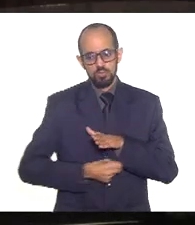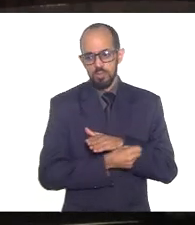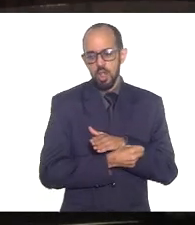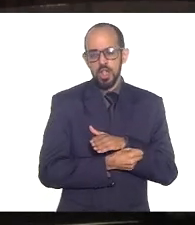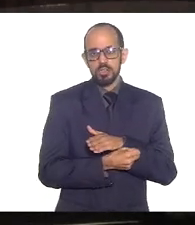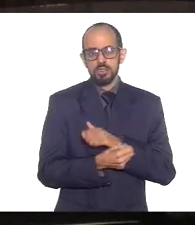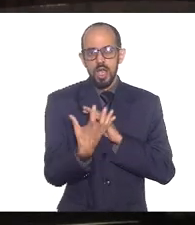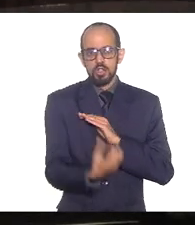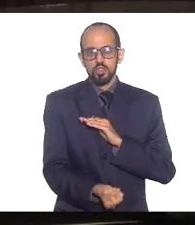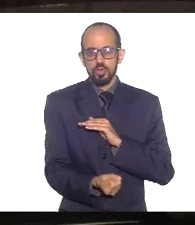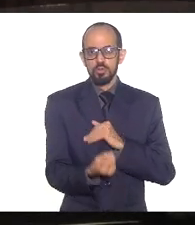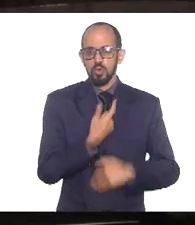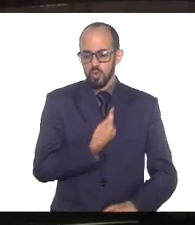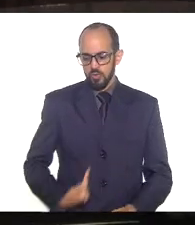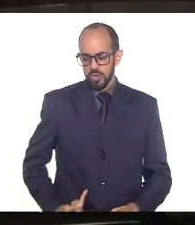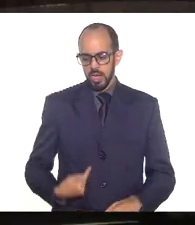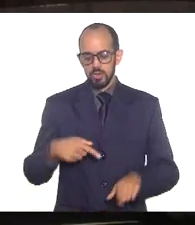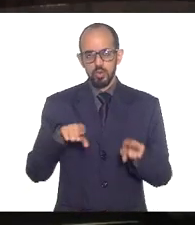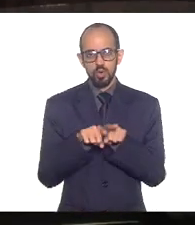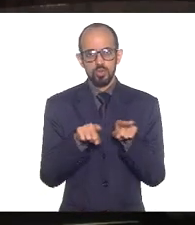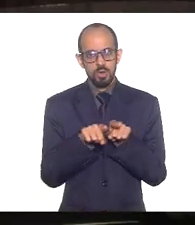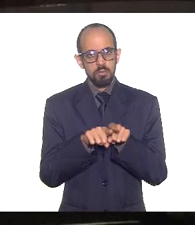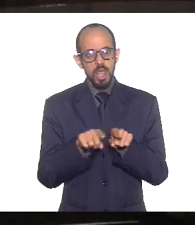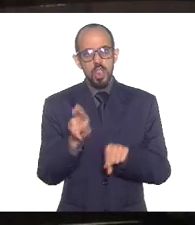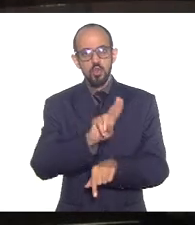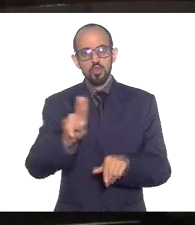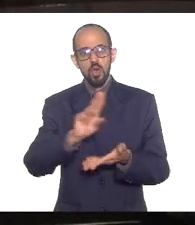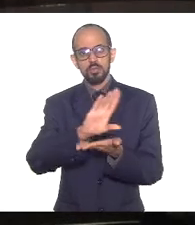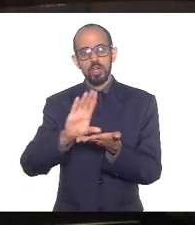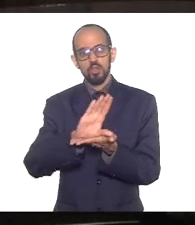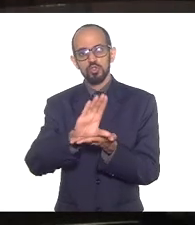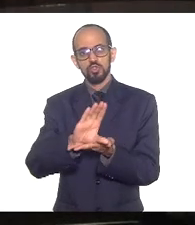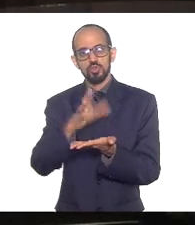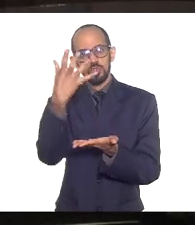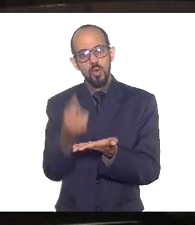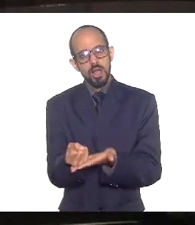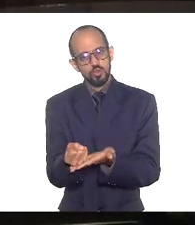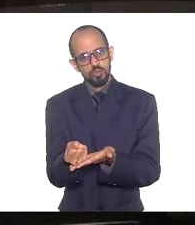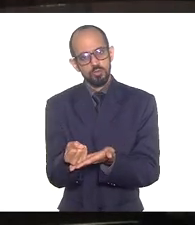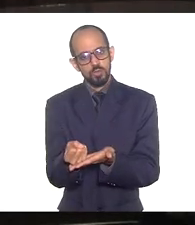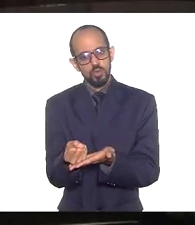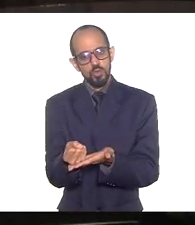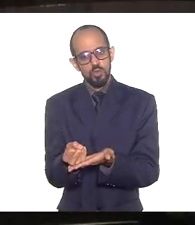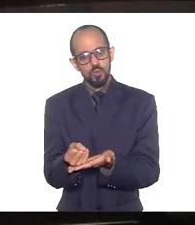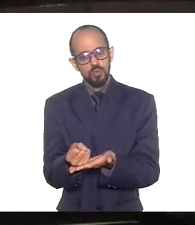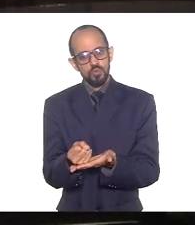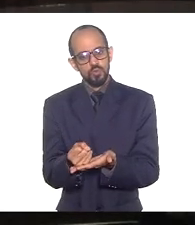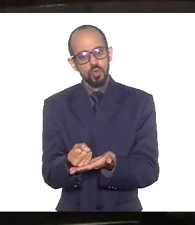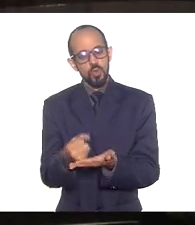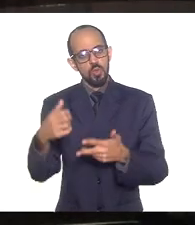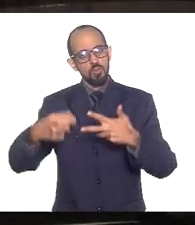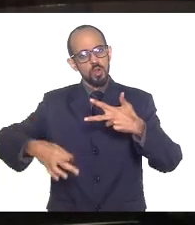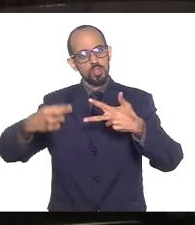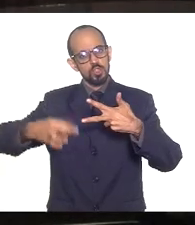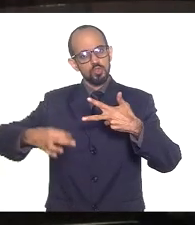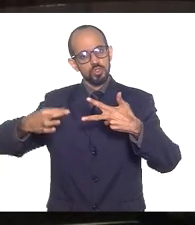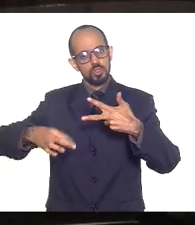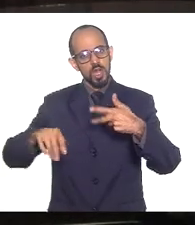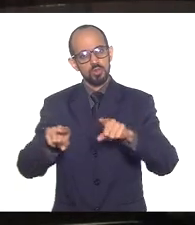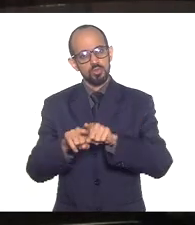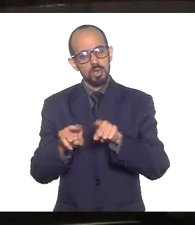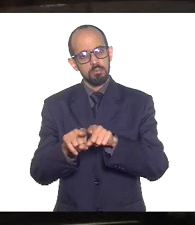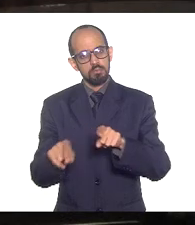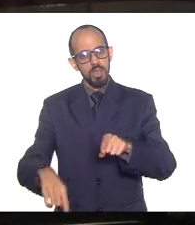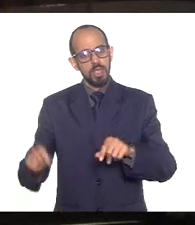mãe assumiu o governo do estado Como manda a constituição diante dos fatos que aconteceram O Poder Judiciário está constituído na forma